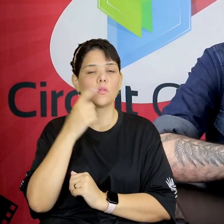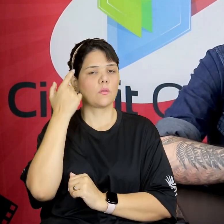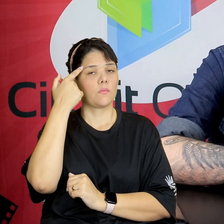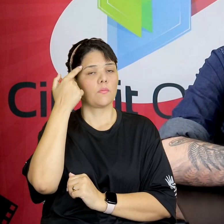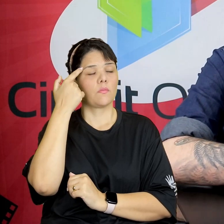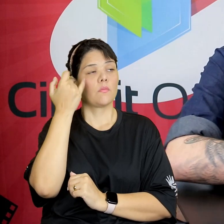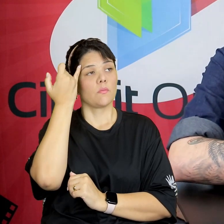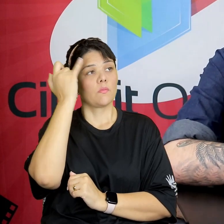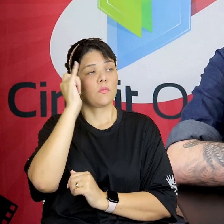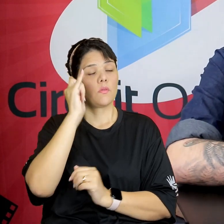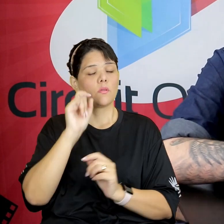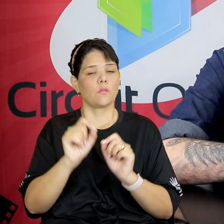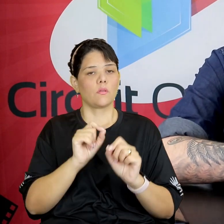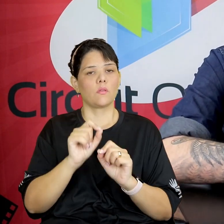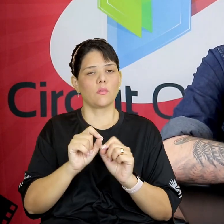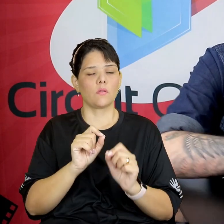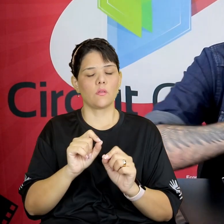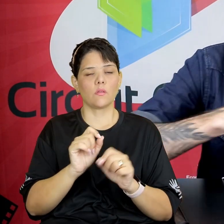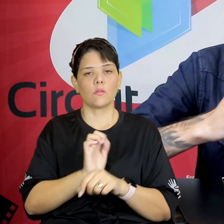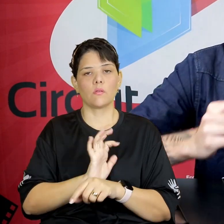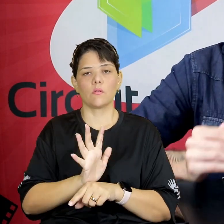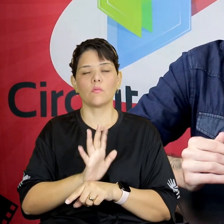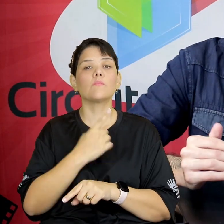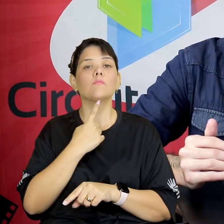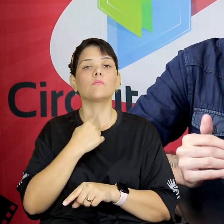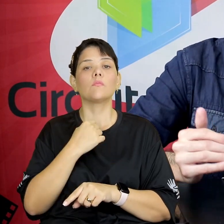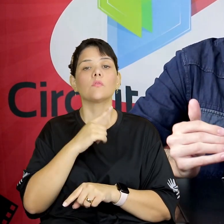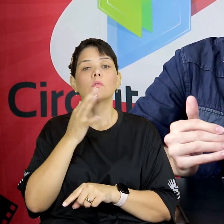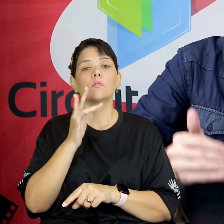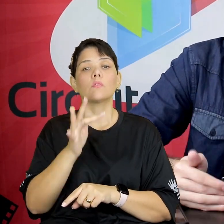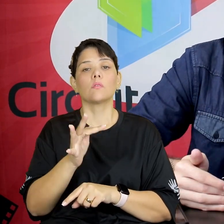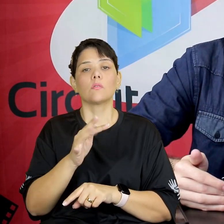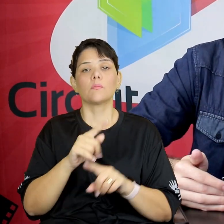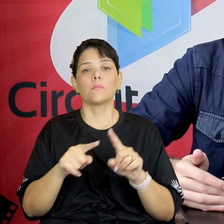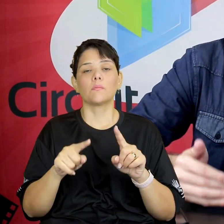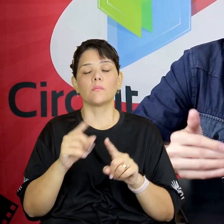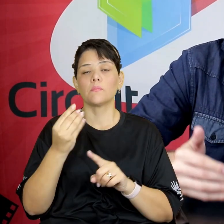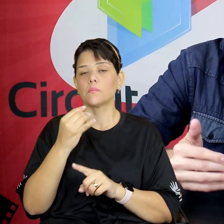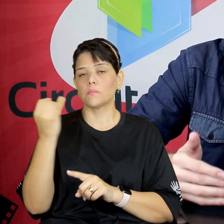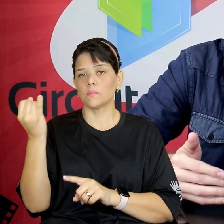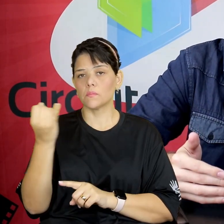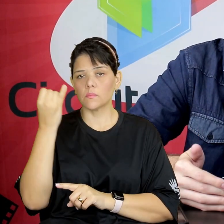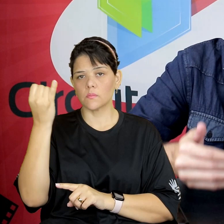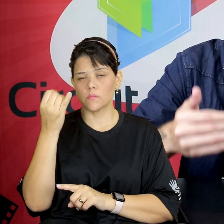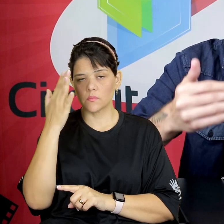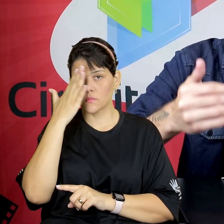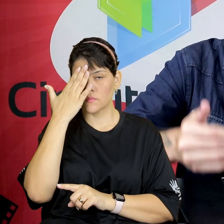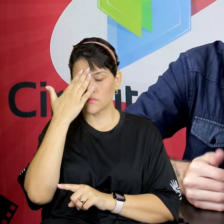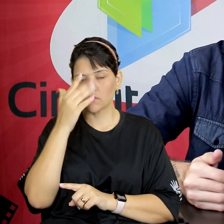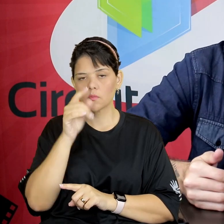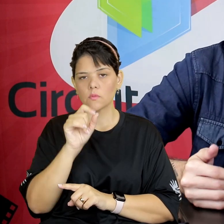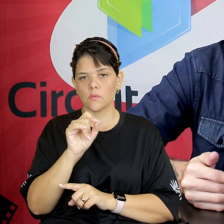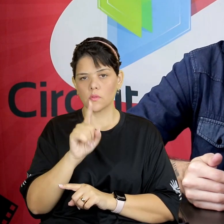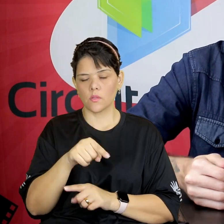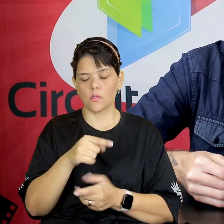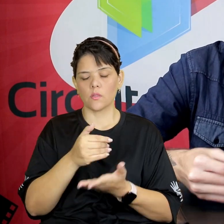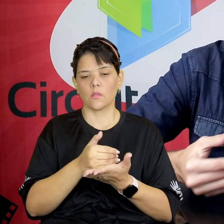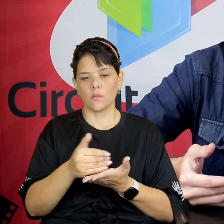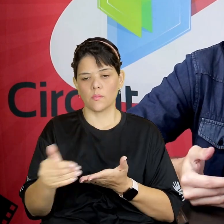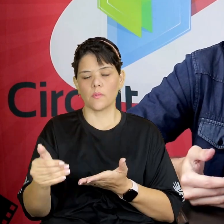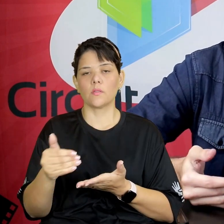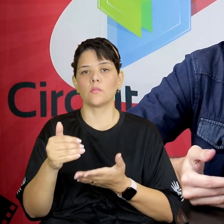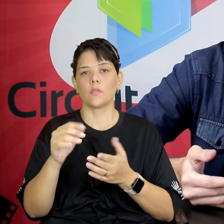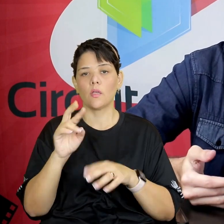uma coisa que é extremamente importante, que ela começa logo do início, que você precisa saber,